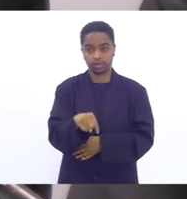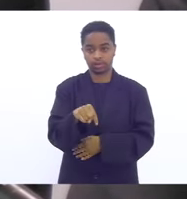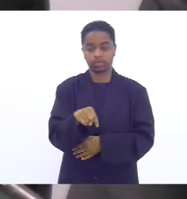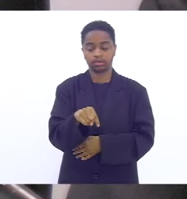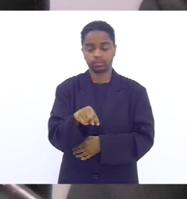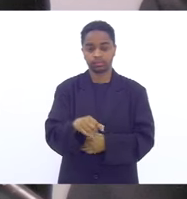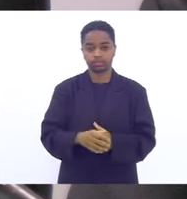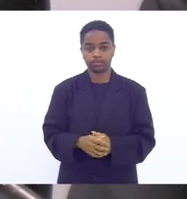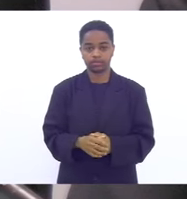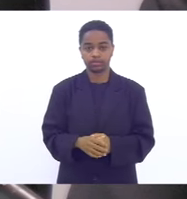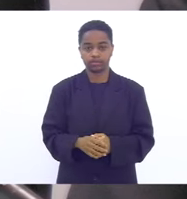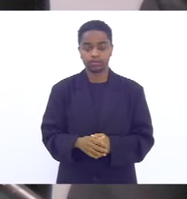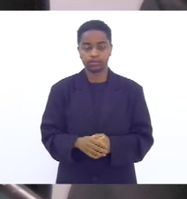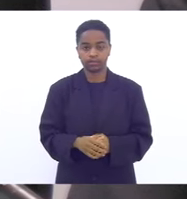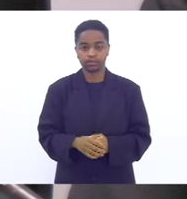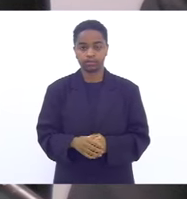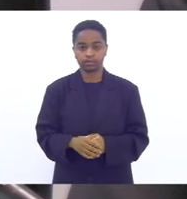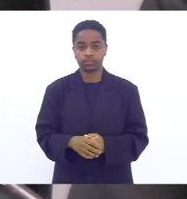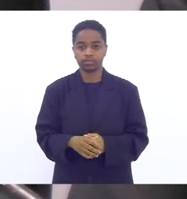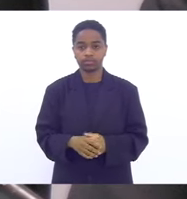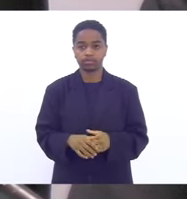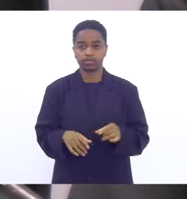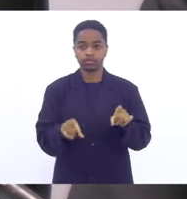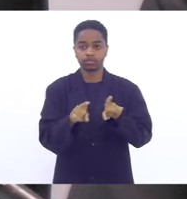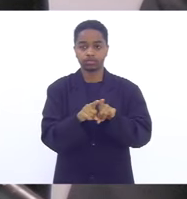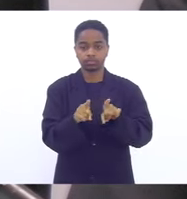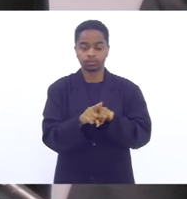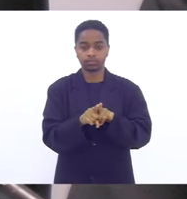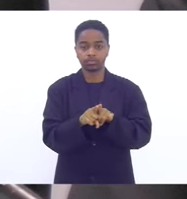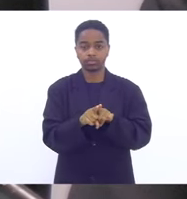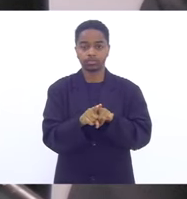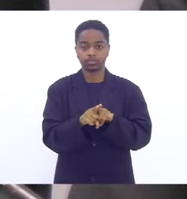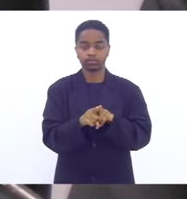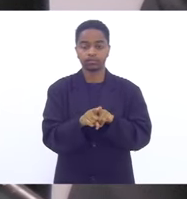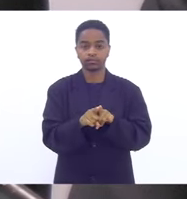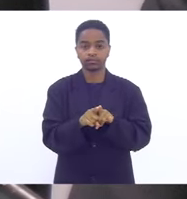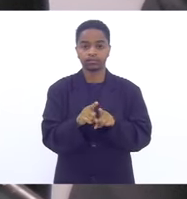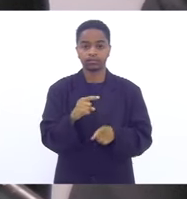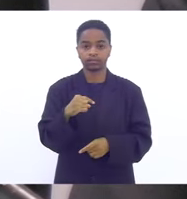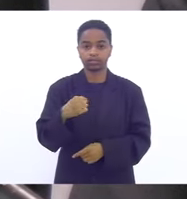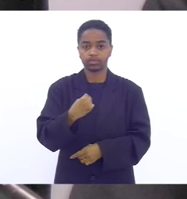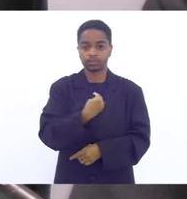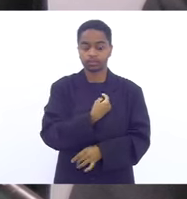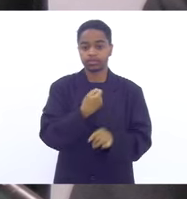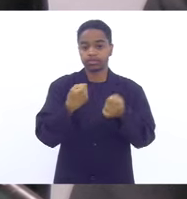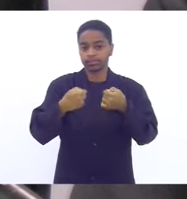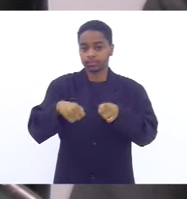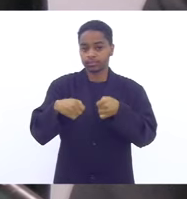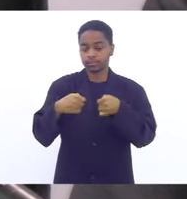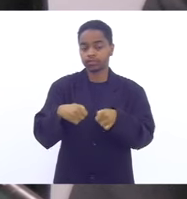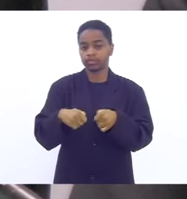na nossa audiência, e que a gente possa efetivamente construir